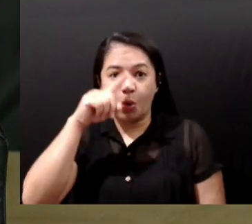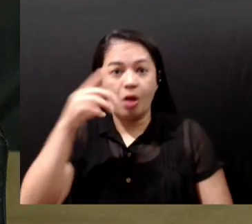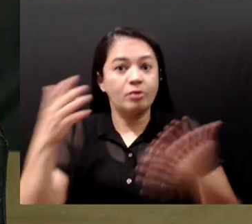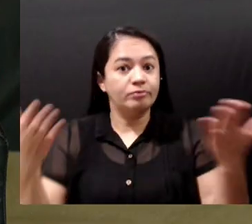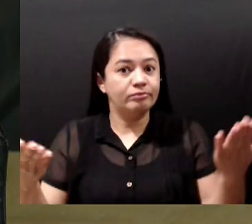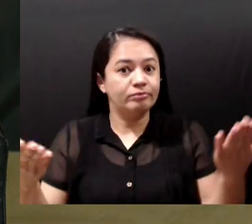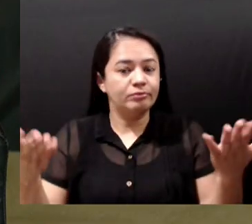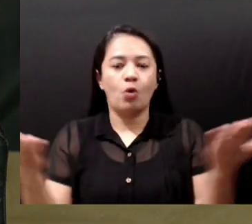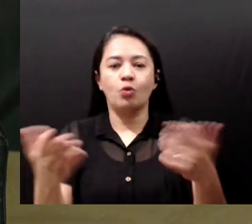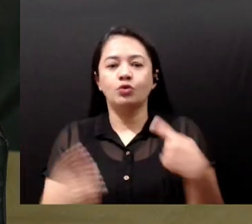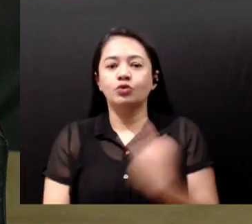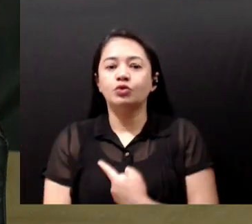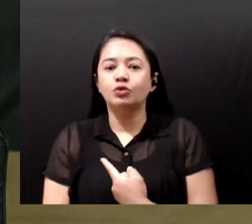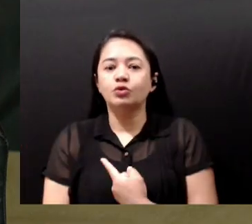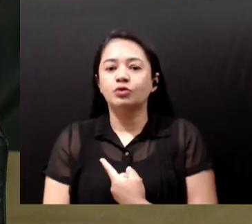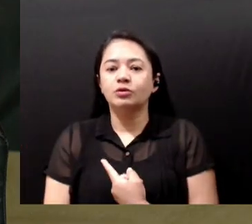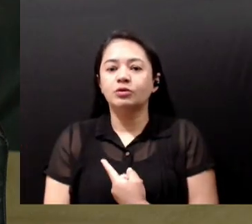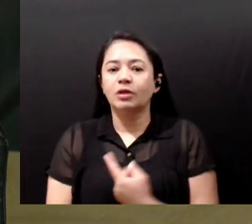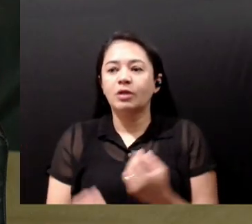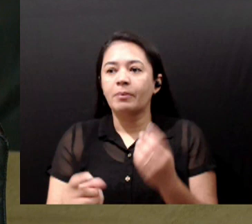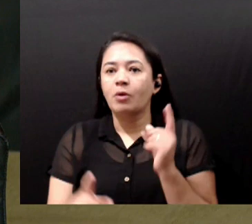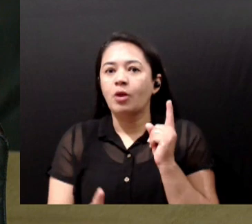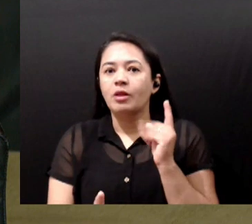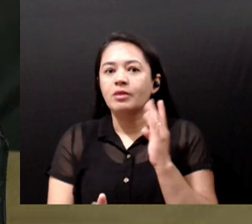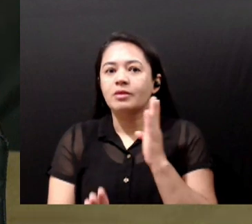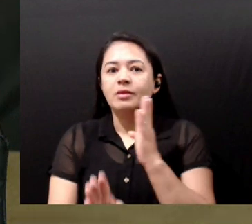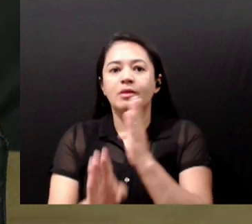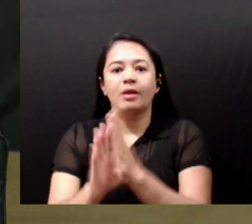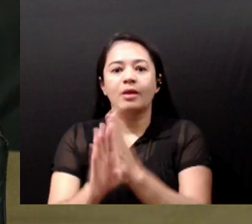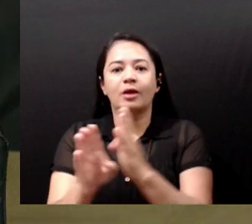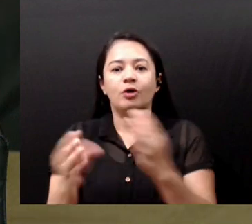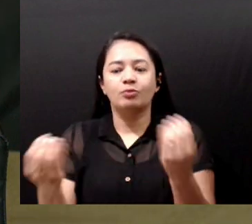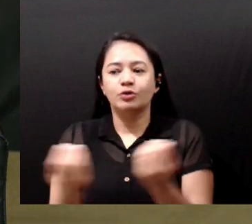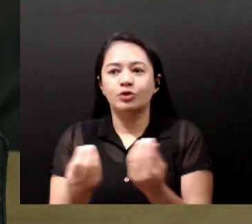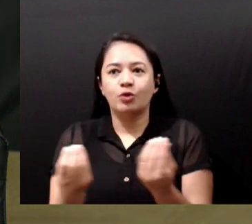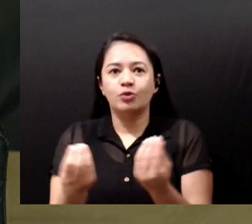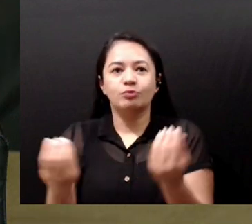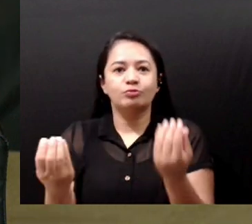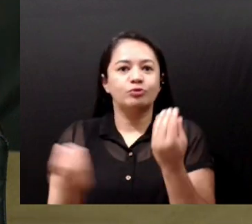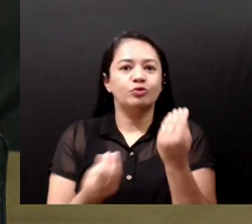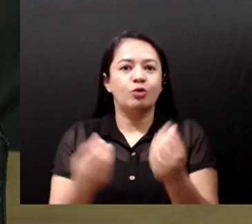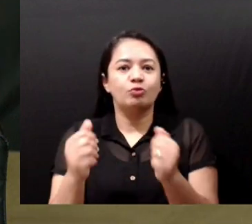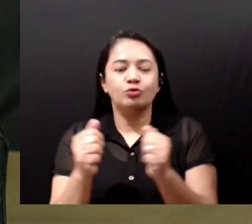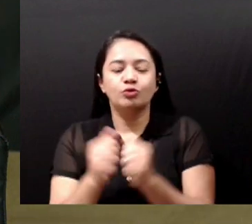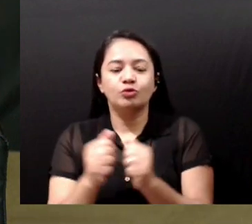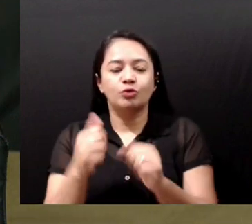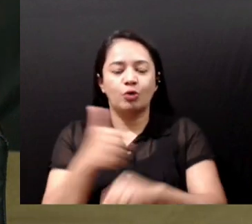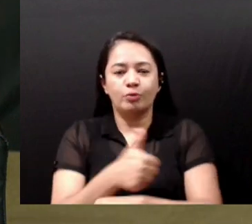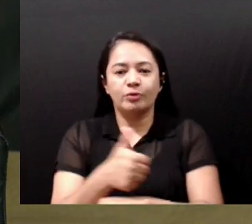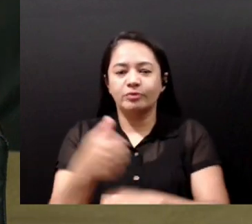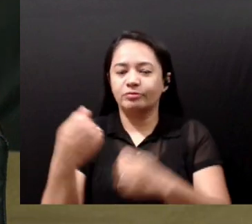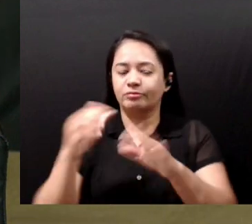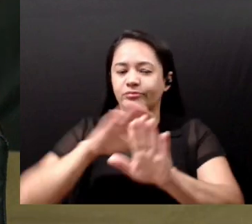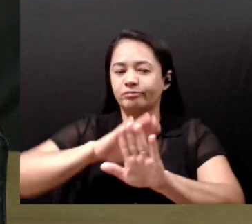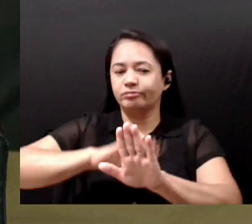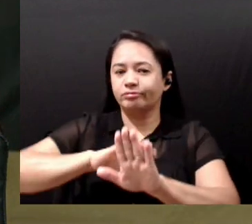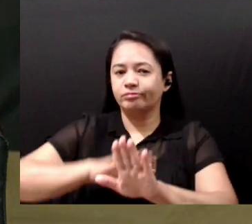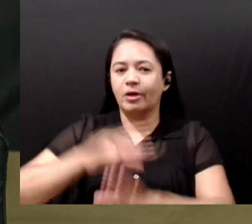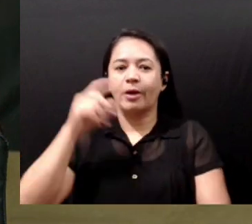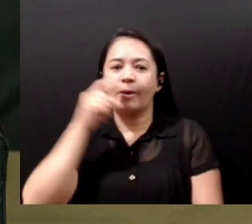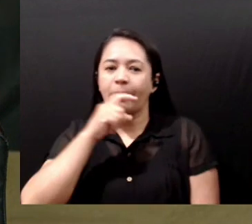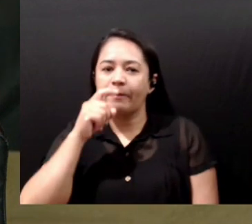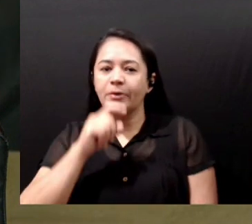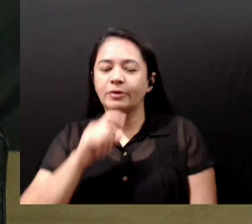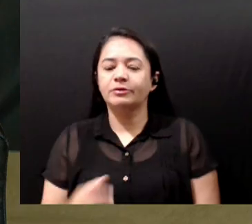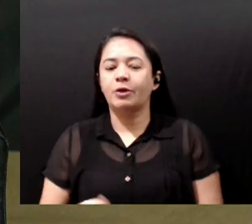vamos desvendar com os nossos convidados os mitos e verdades por trás dessas dietas. Vamos entender